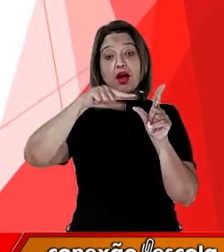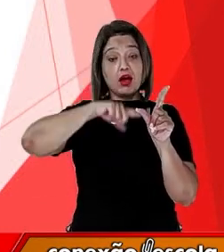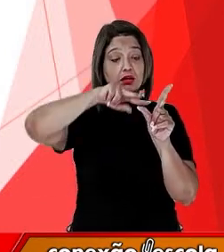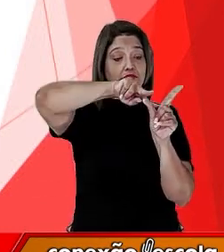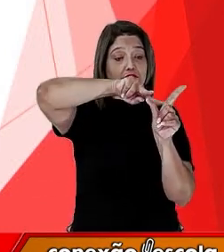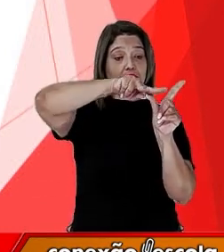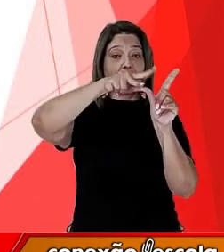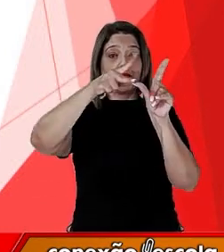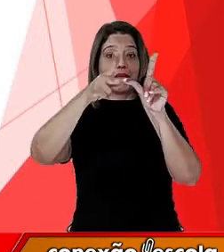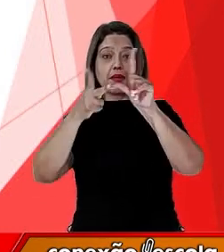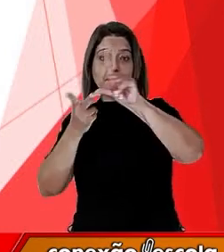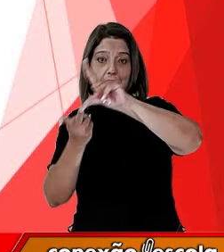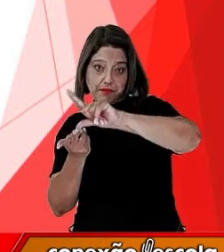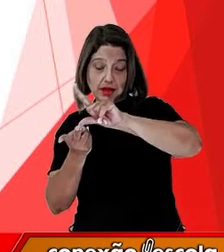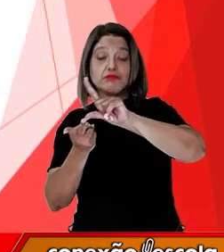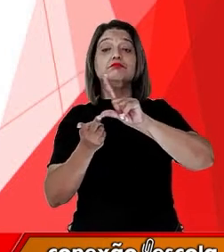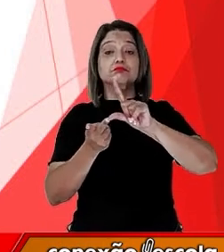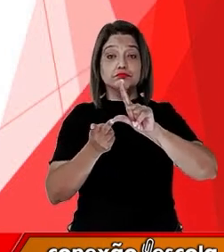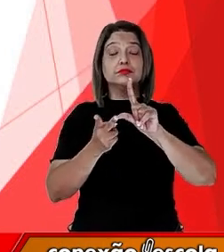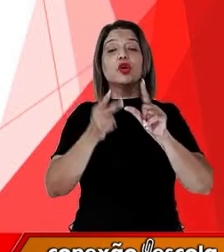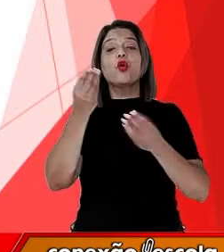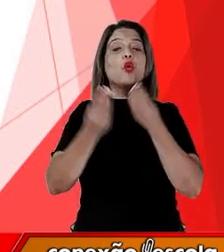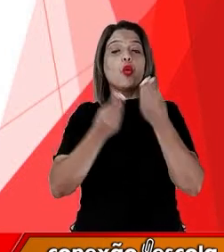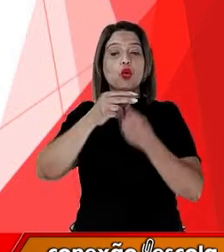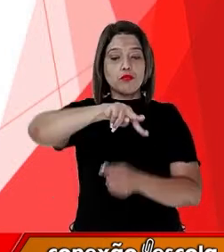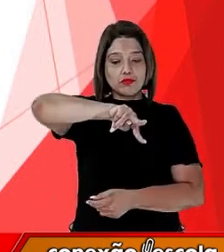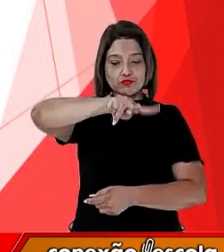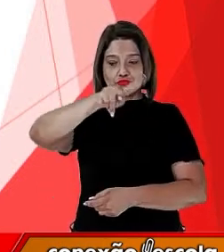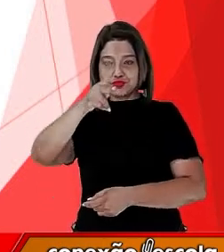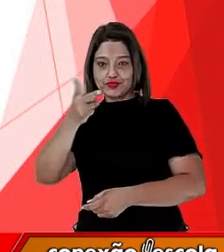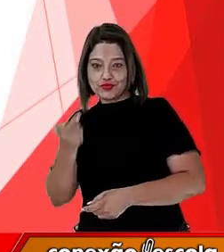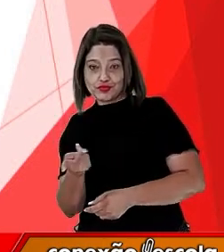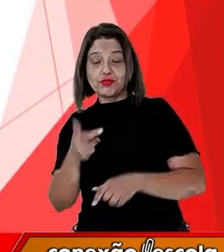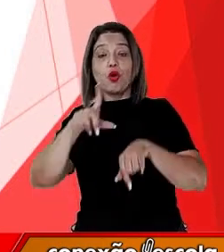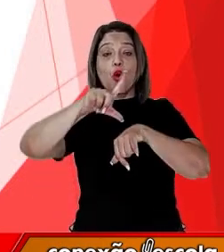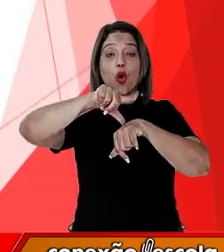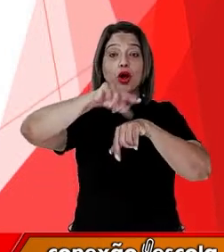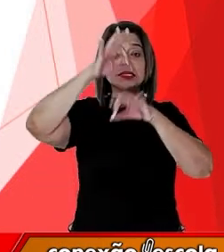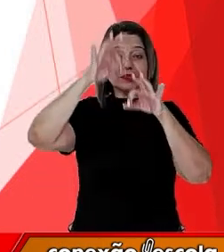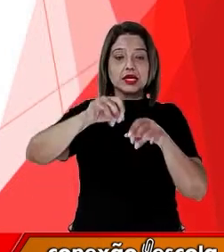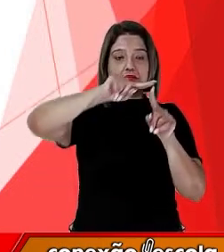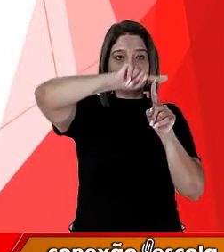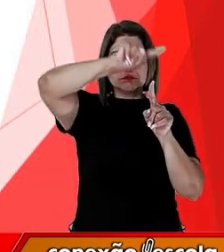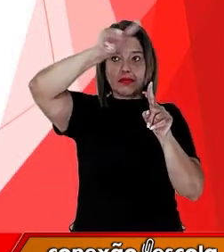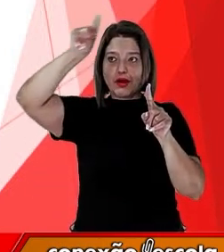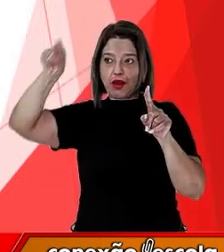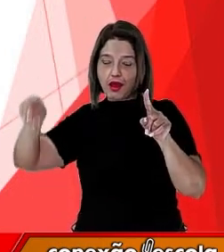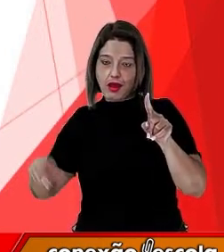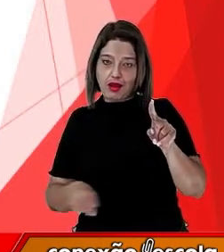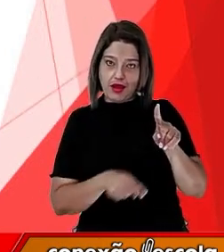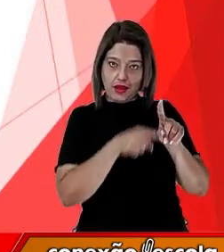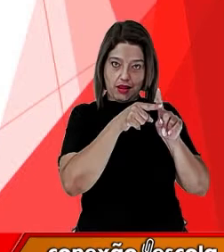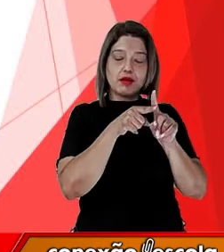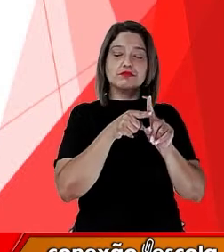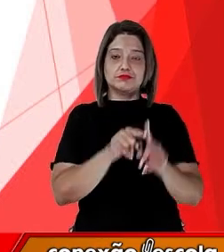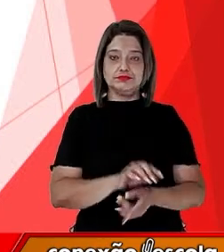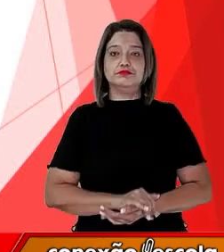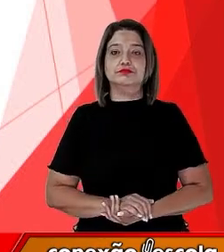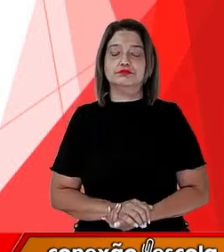rotacionado alfa ângulos, no sentido horário, acompanhando o movimento de relógio.